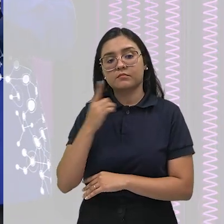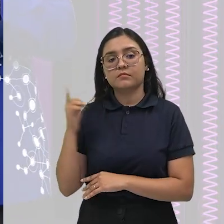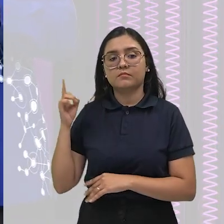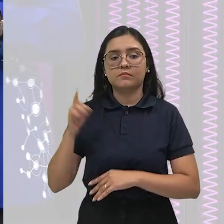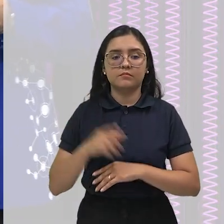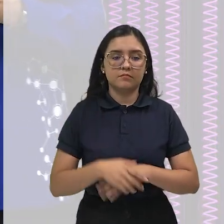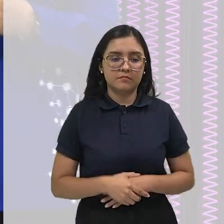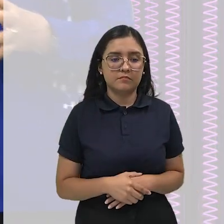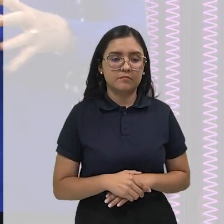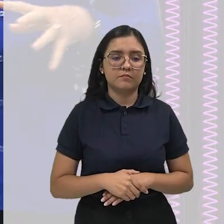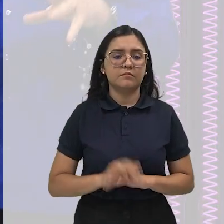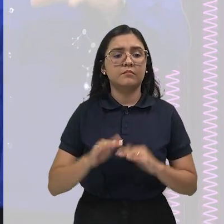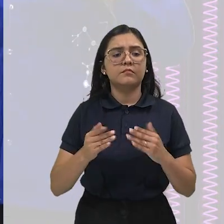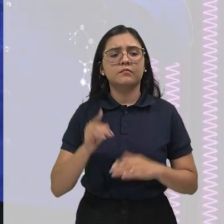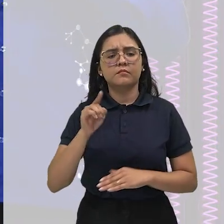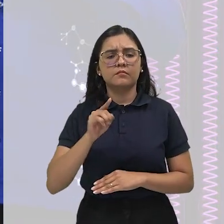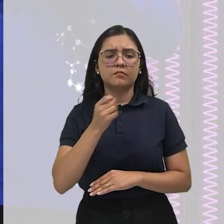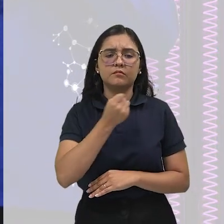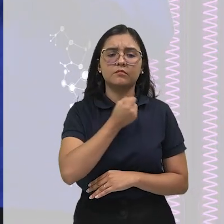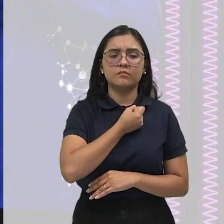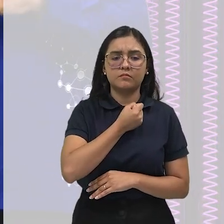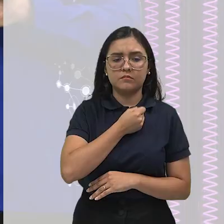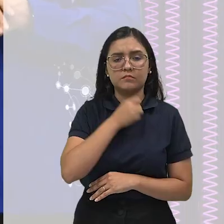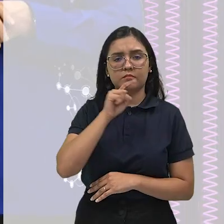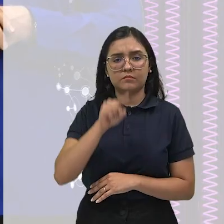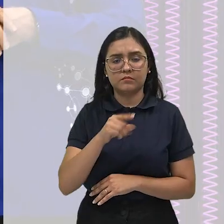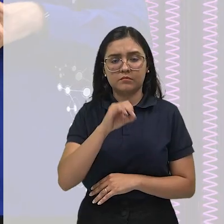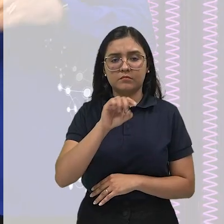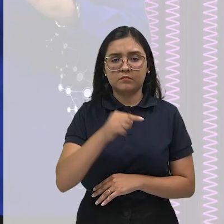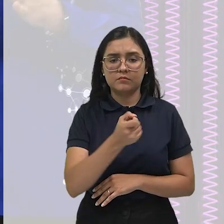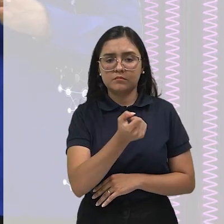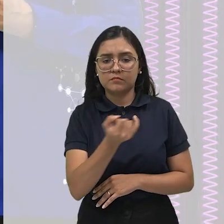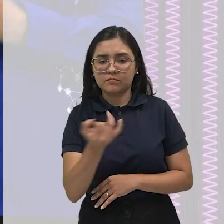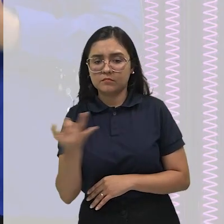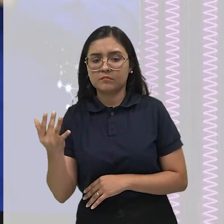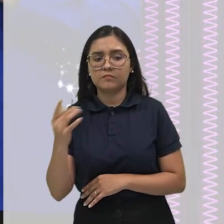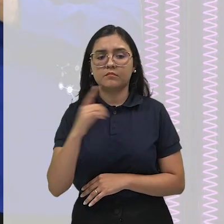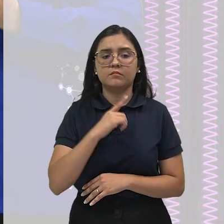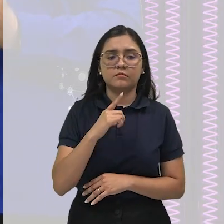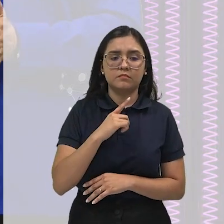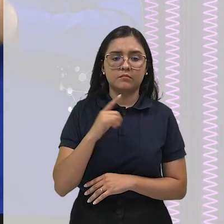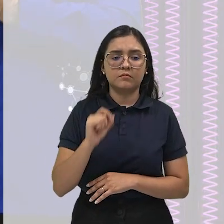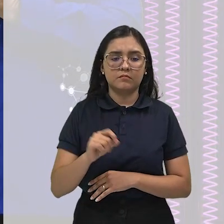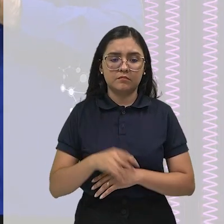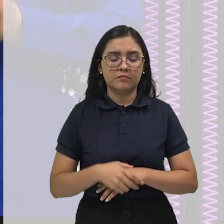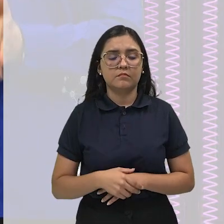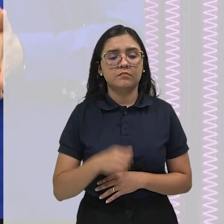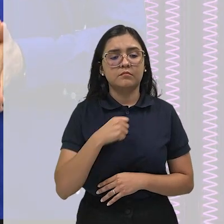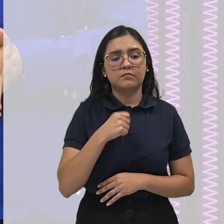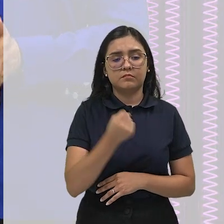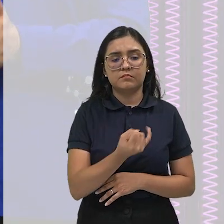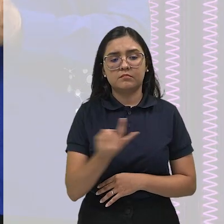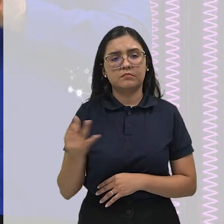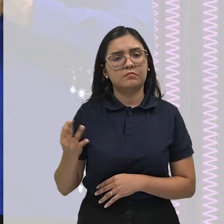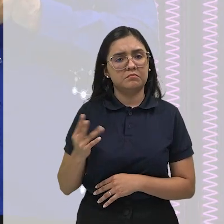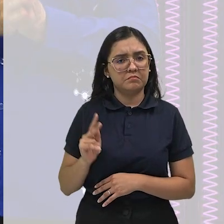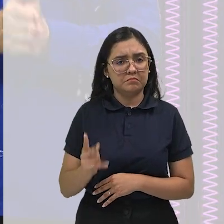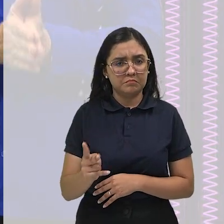Uma dízima periódica é um número decimal que possui parte